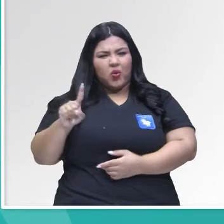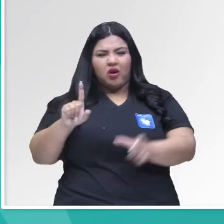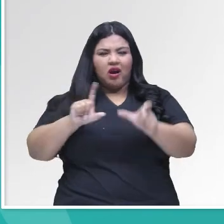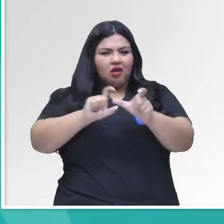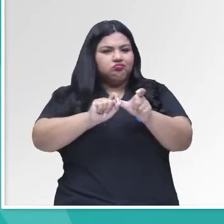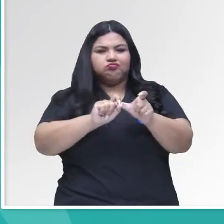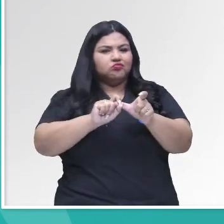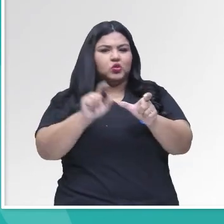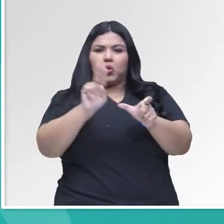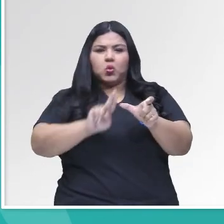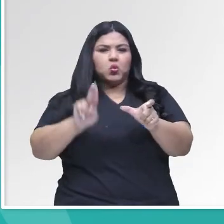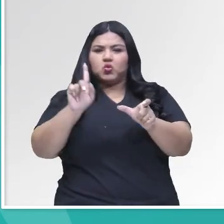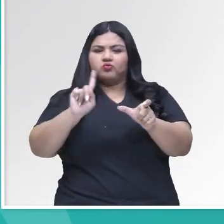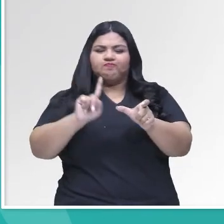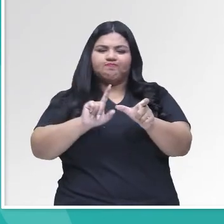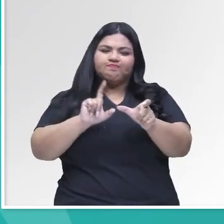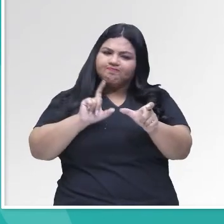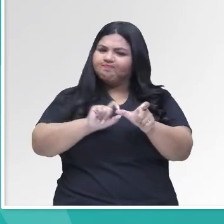conjunção.